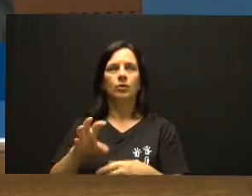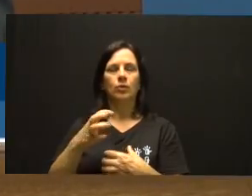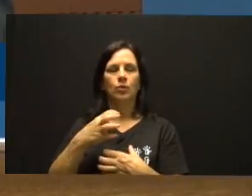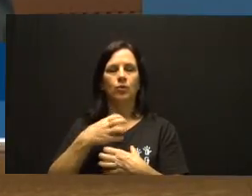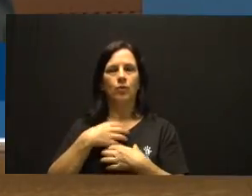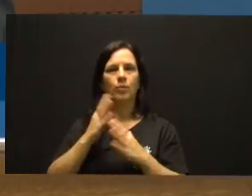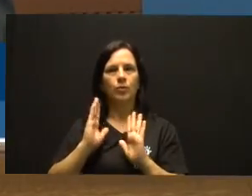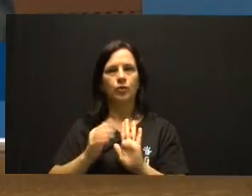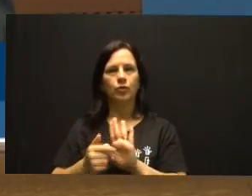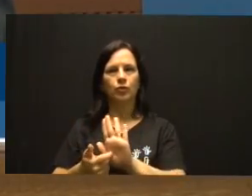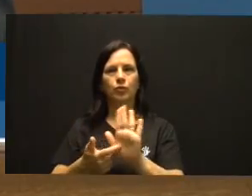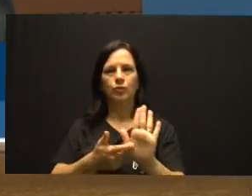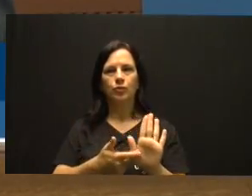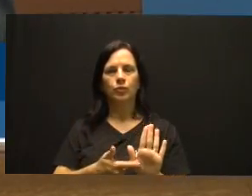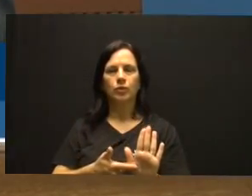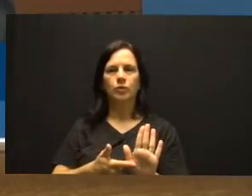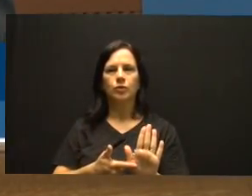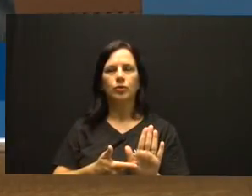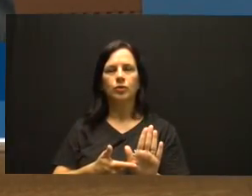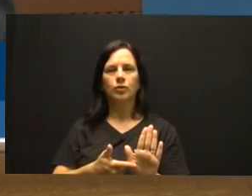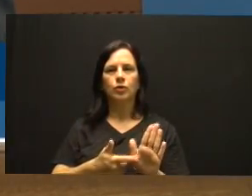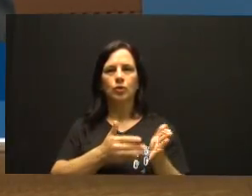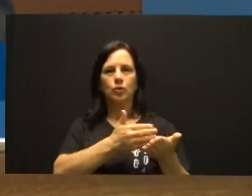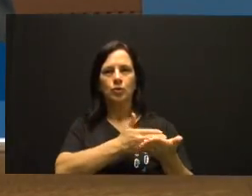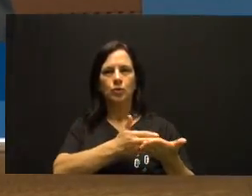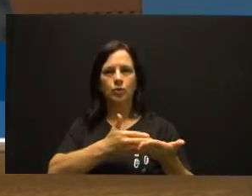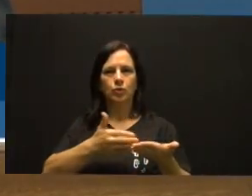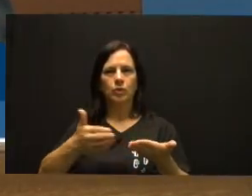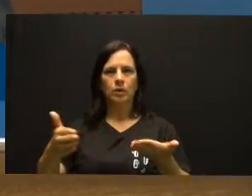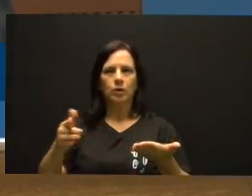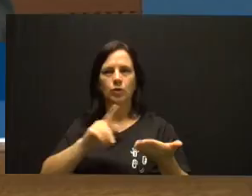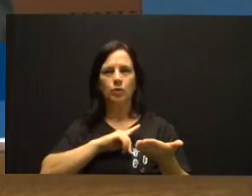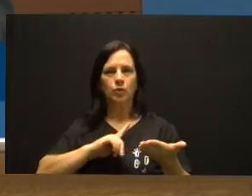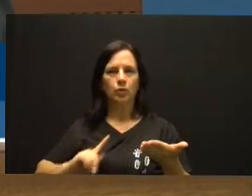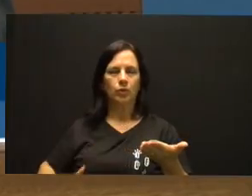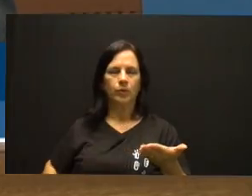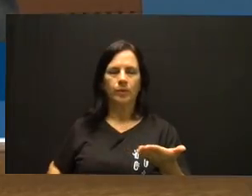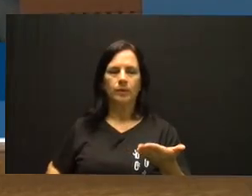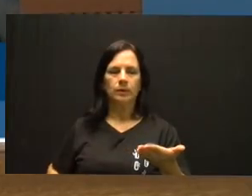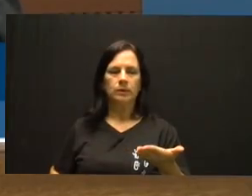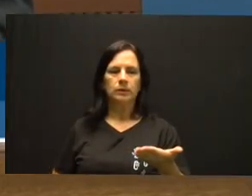conforme já demonstrado nas atitudes tomadas durante o início do seu governo,